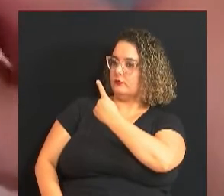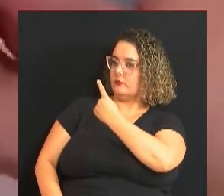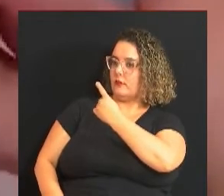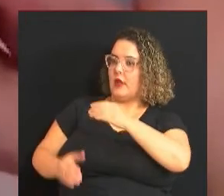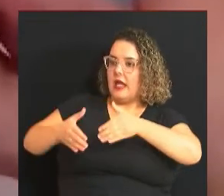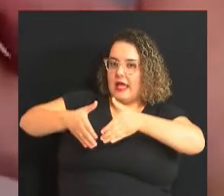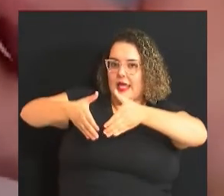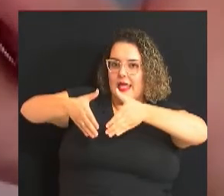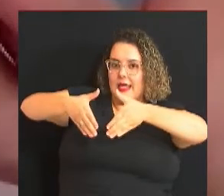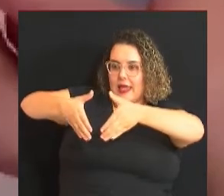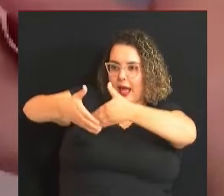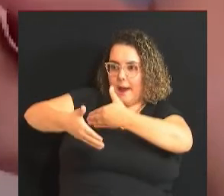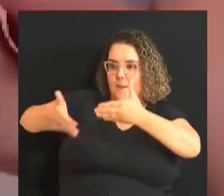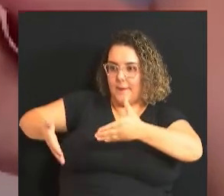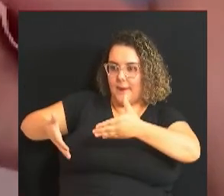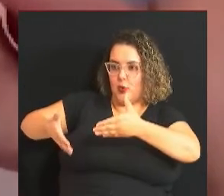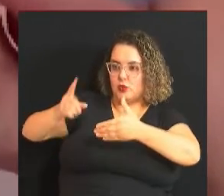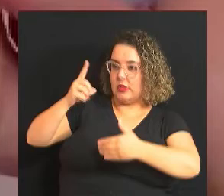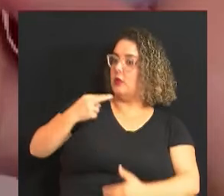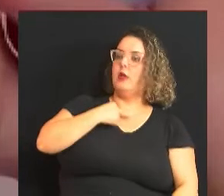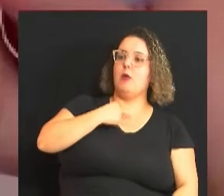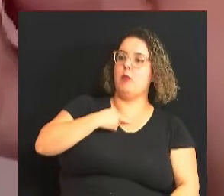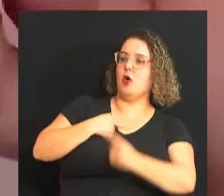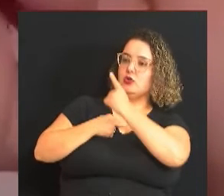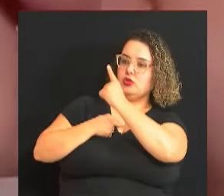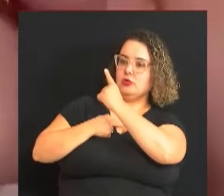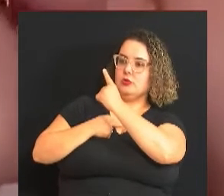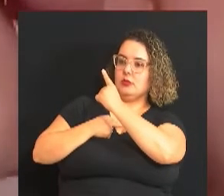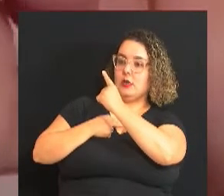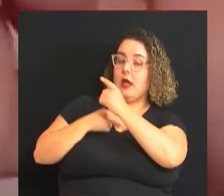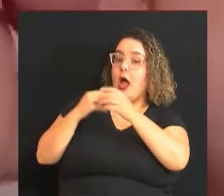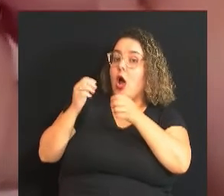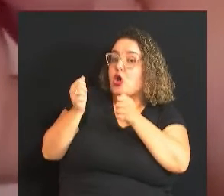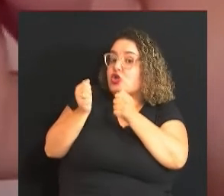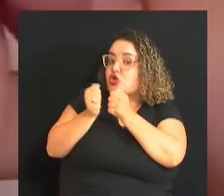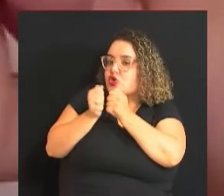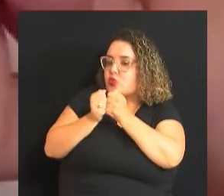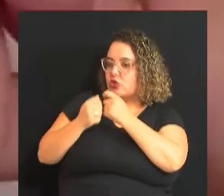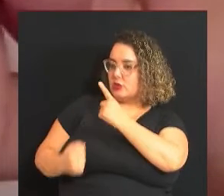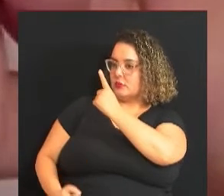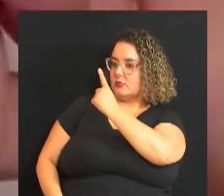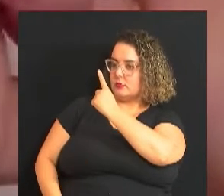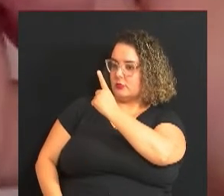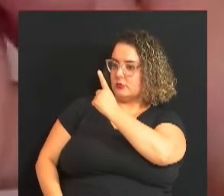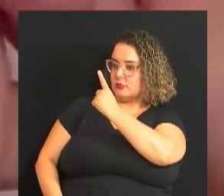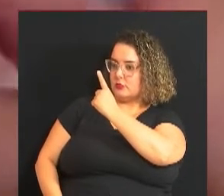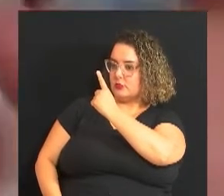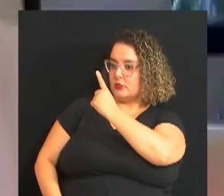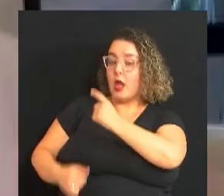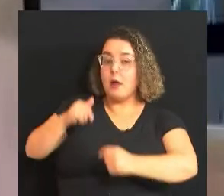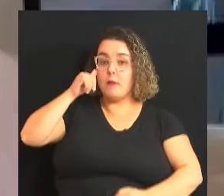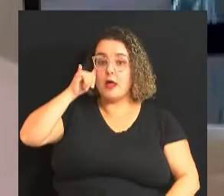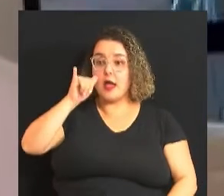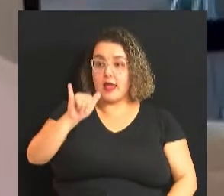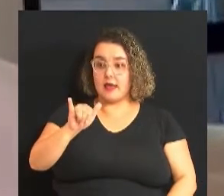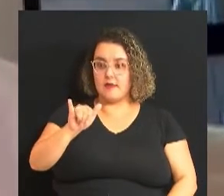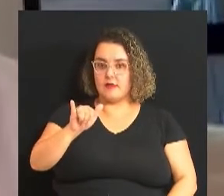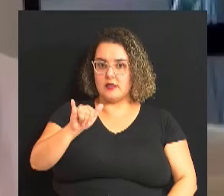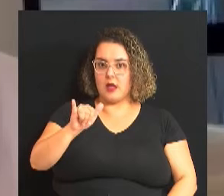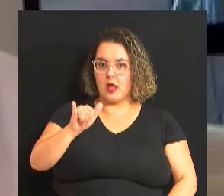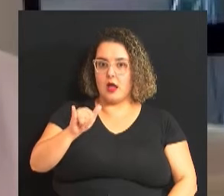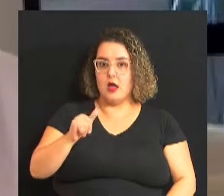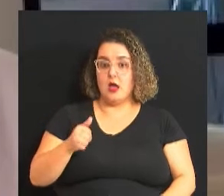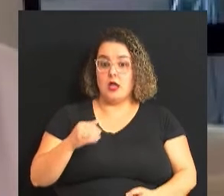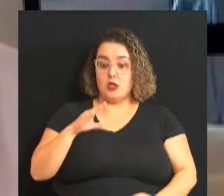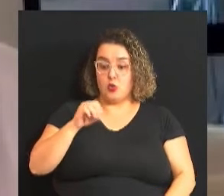não pode ficar assim, ó. Não pode ficar distante. Ela tem que ficar assim, para evitar que o conteúdo